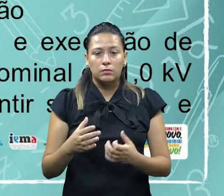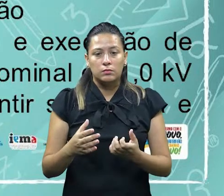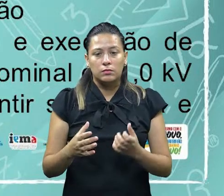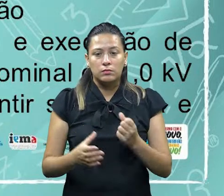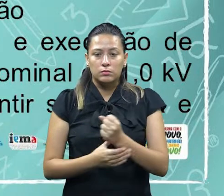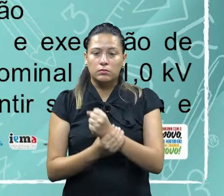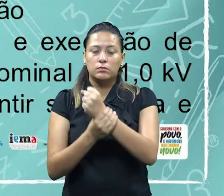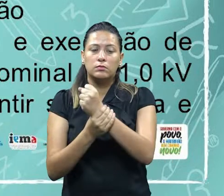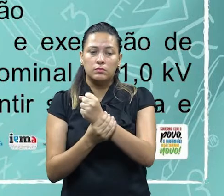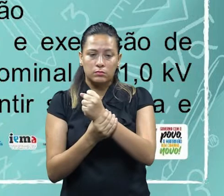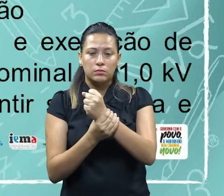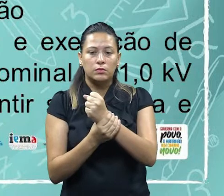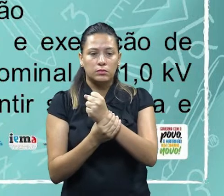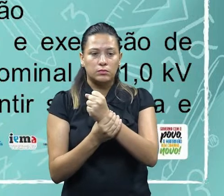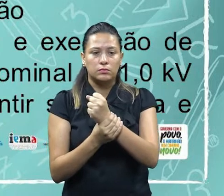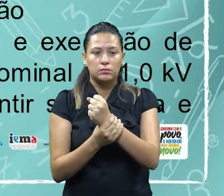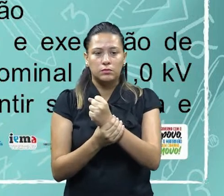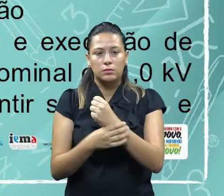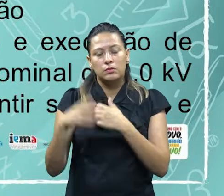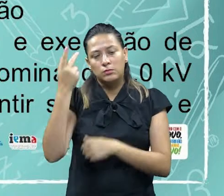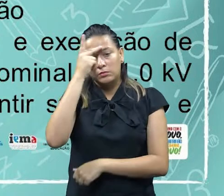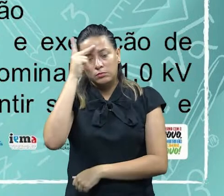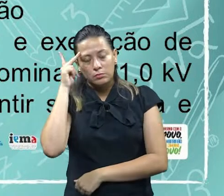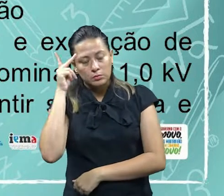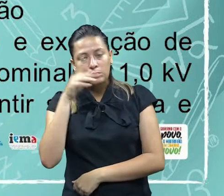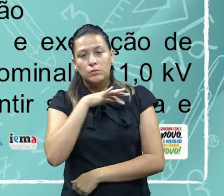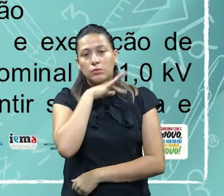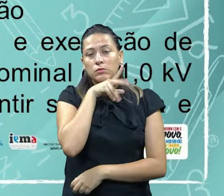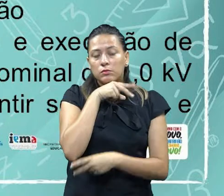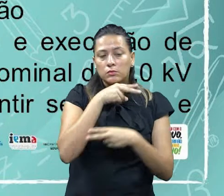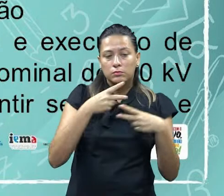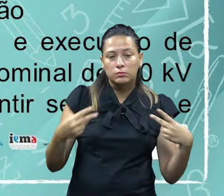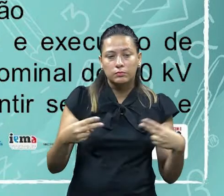de animais. Já a NBR